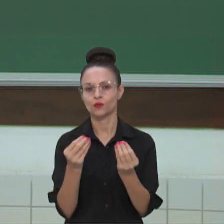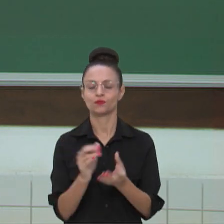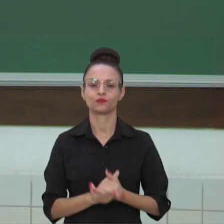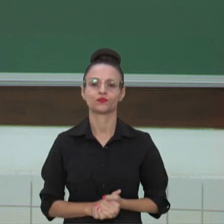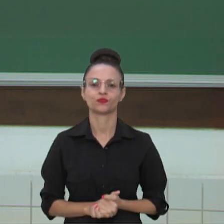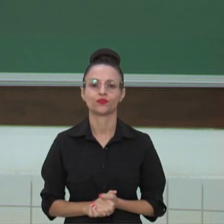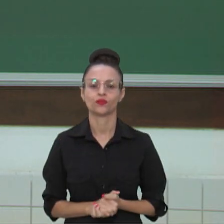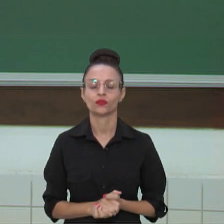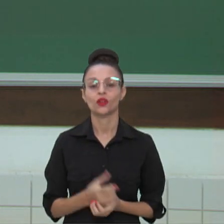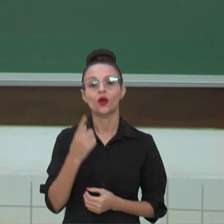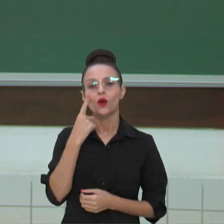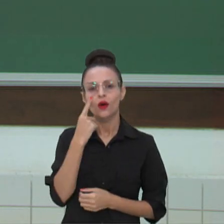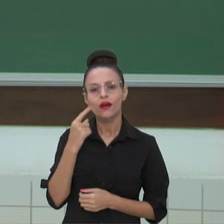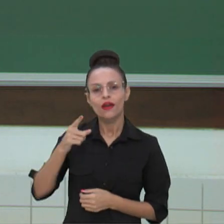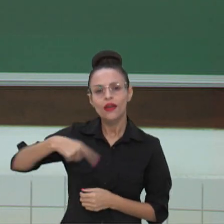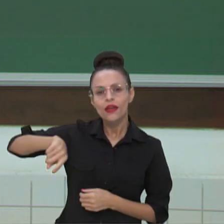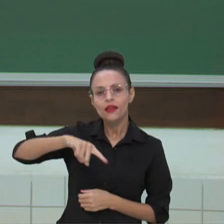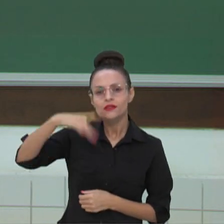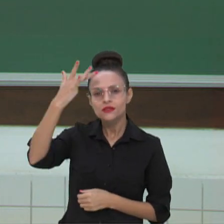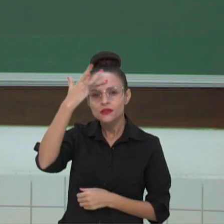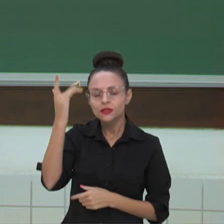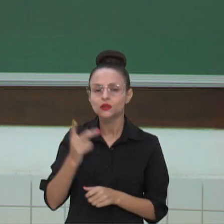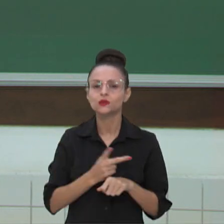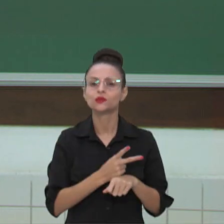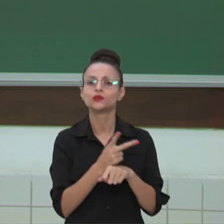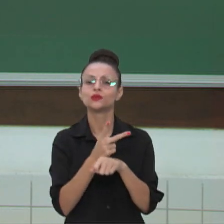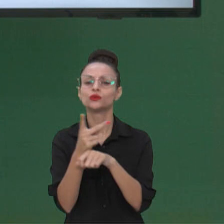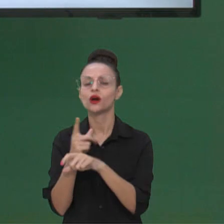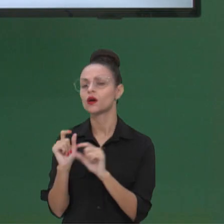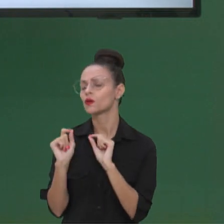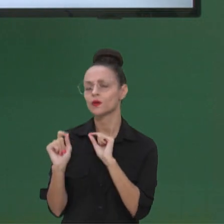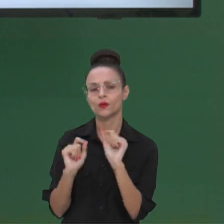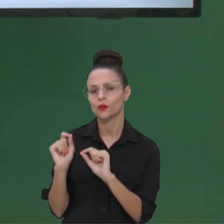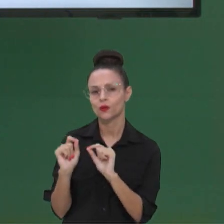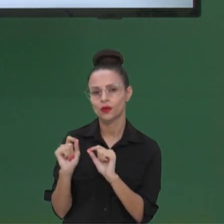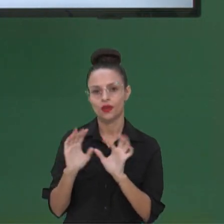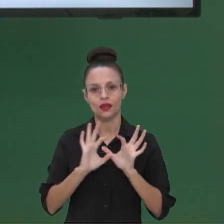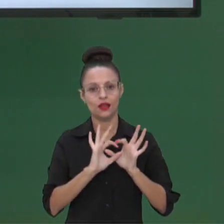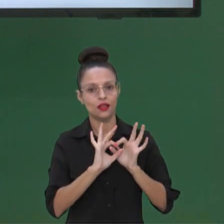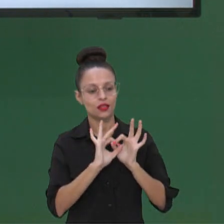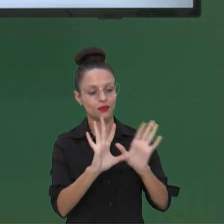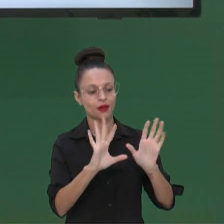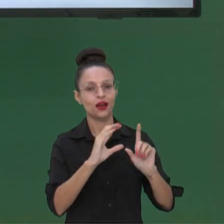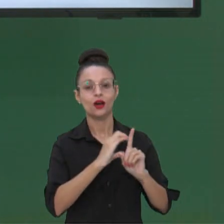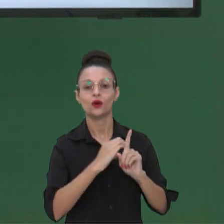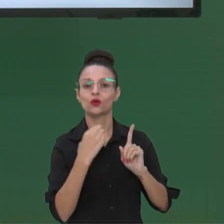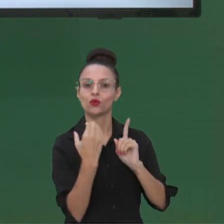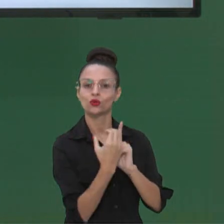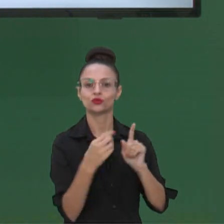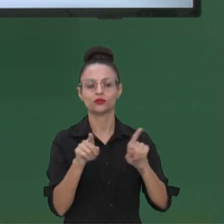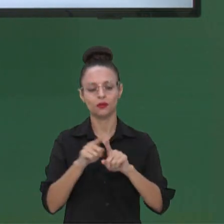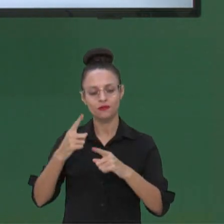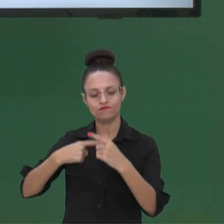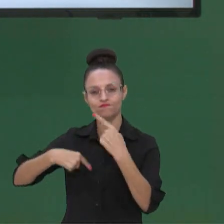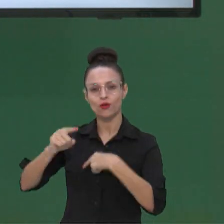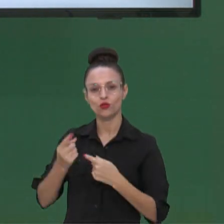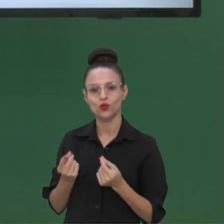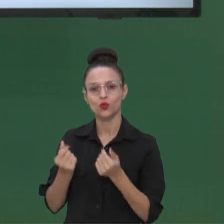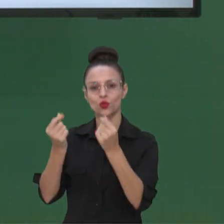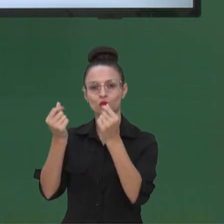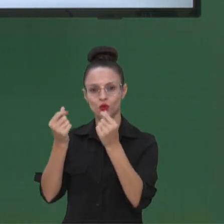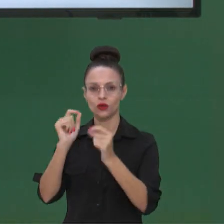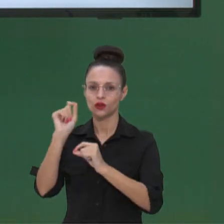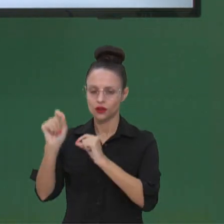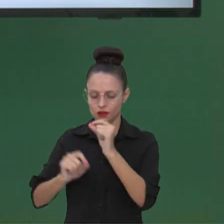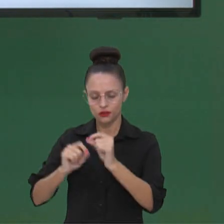Eles buscavam o que, esses puritanos, esse pessoal que chegou? Liberdade de culto e prosperidade. Refazer a vida